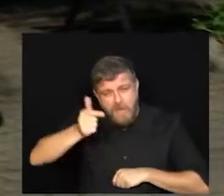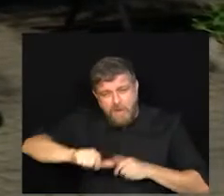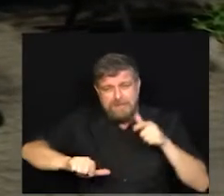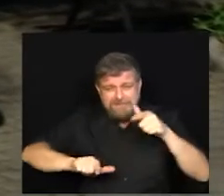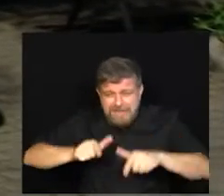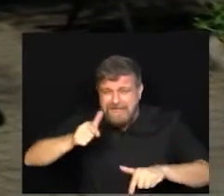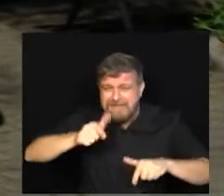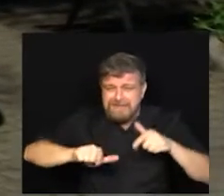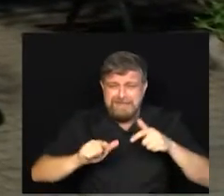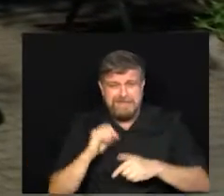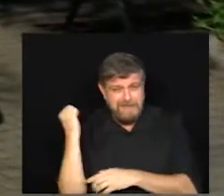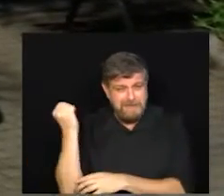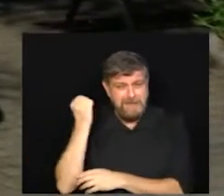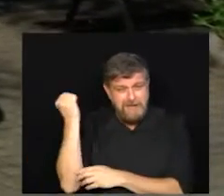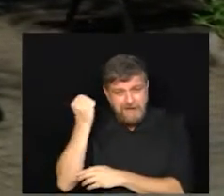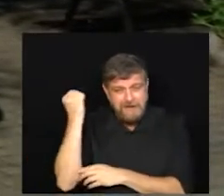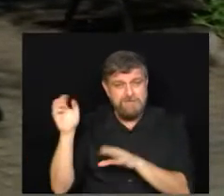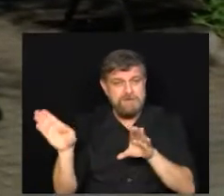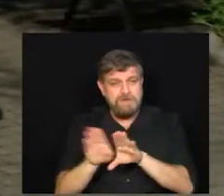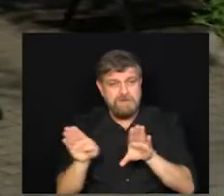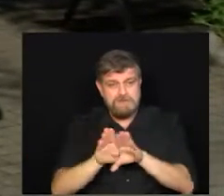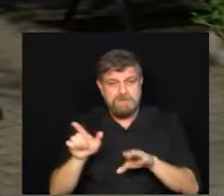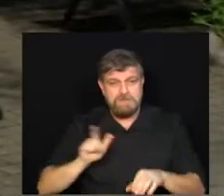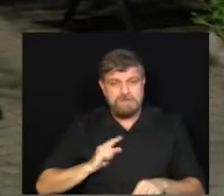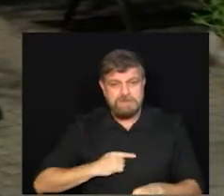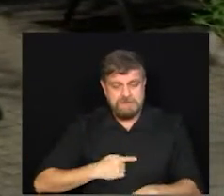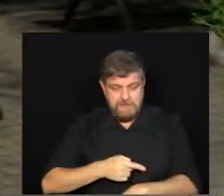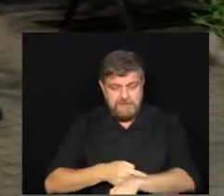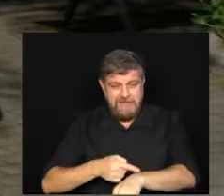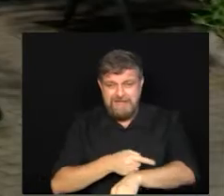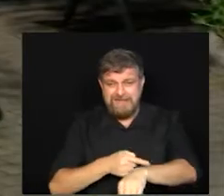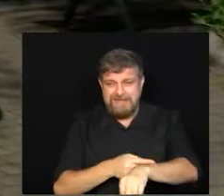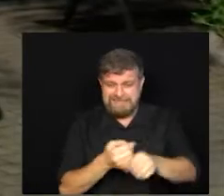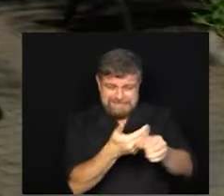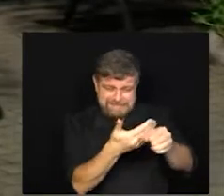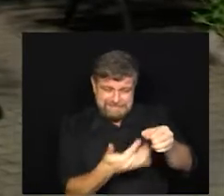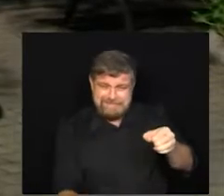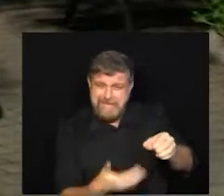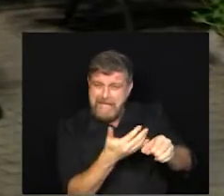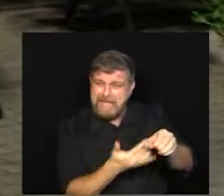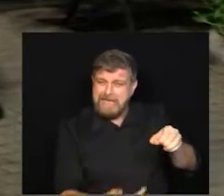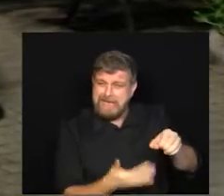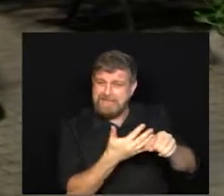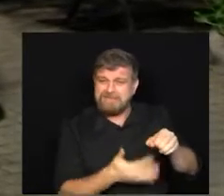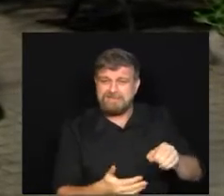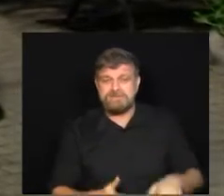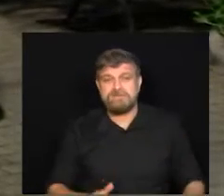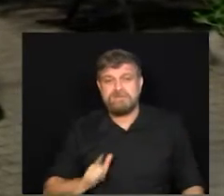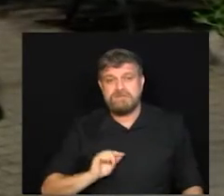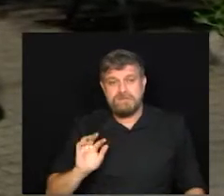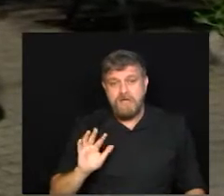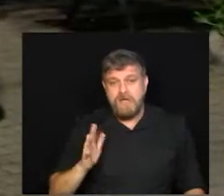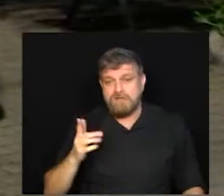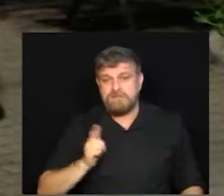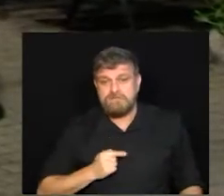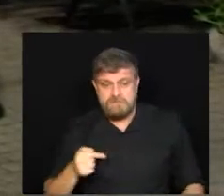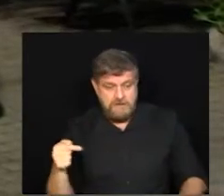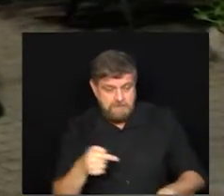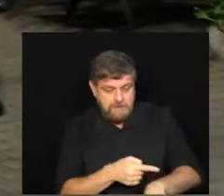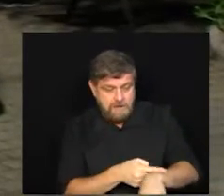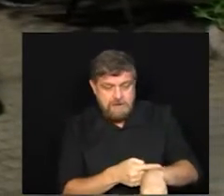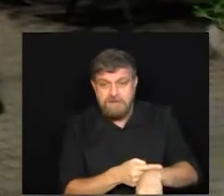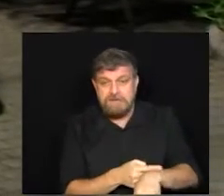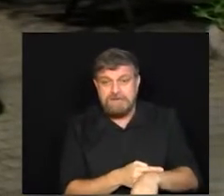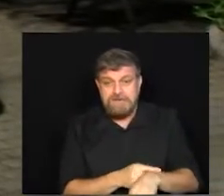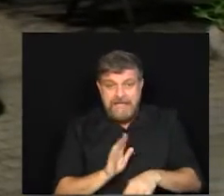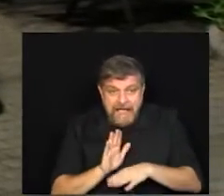quadros mais graves. E pela diminuição da plaqueta, essas pessoas podem ter sangramentos que são facilitados por não ter essa célula que ajuda na